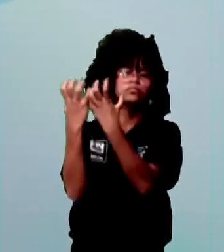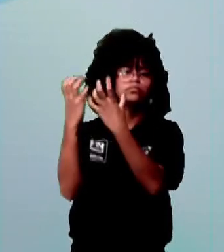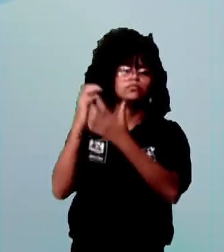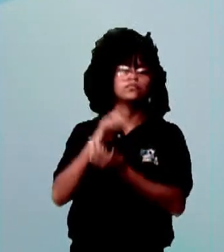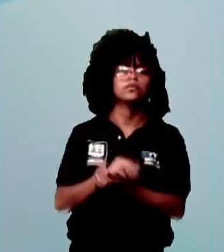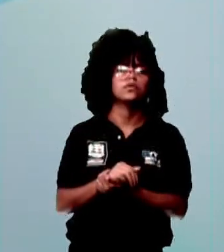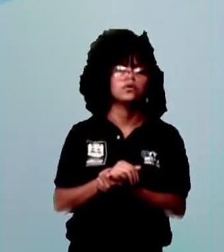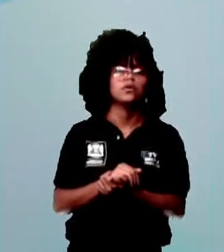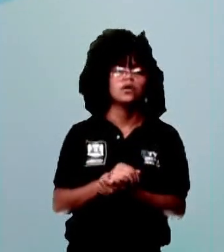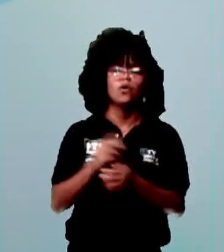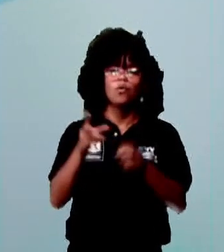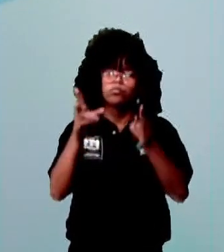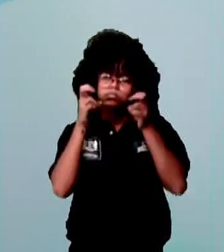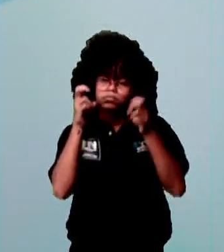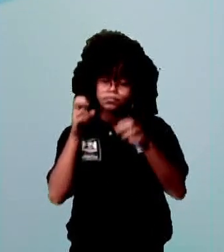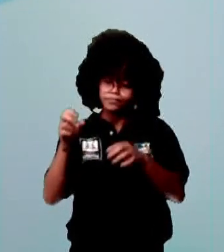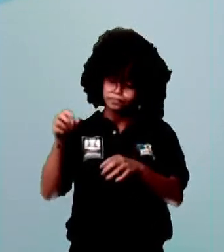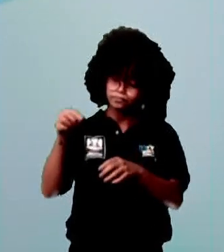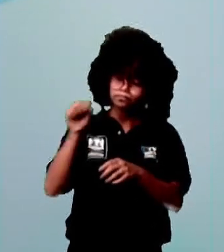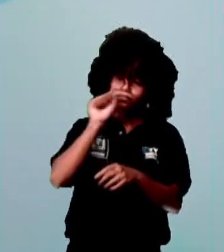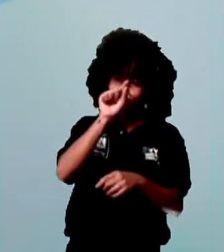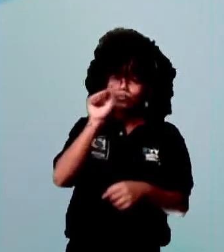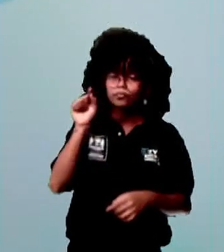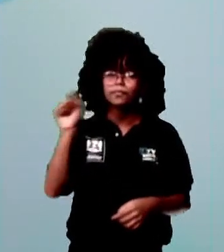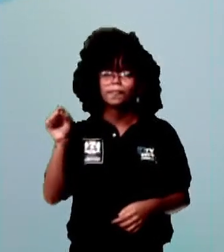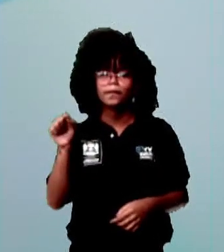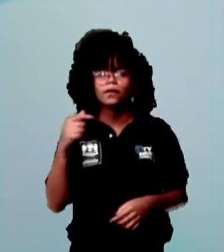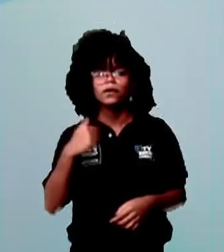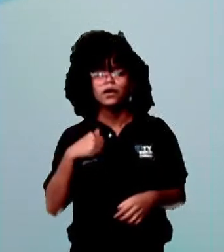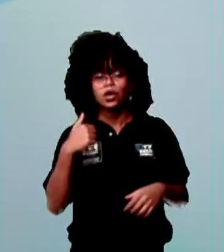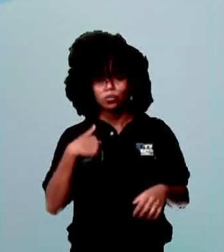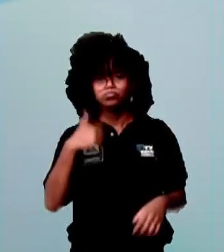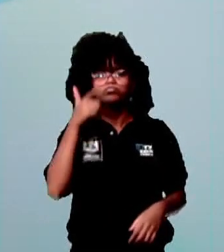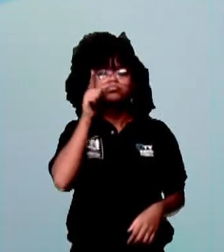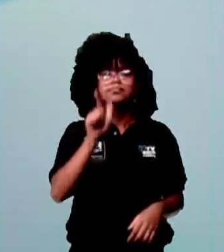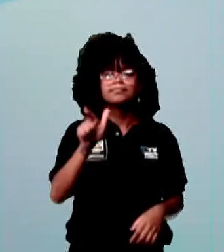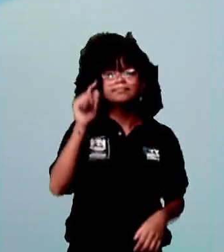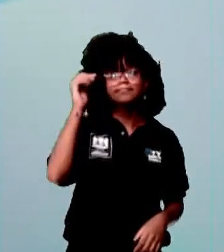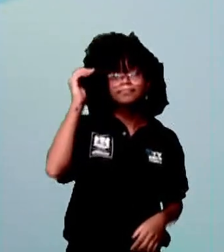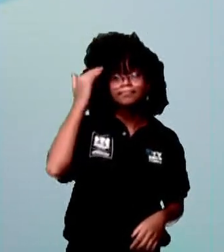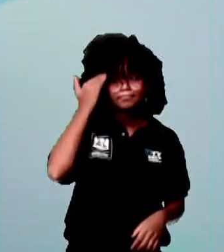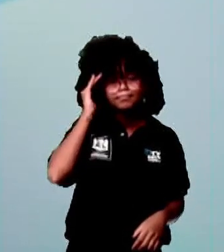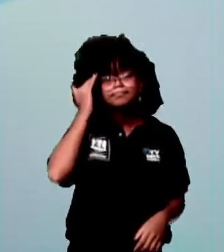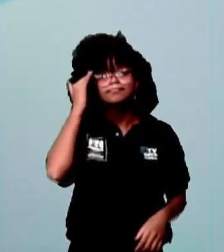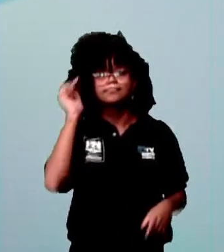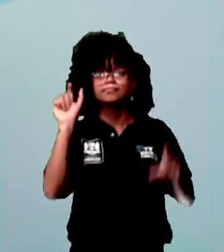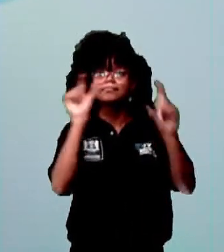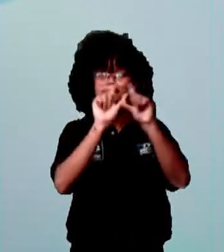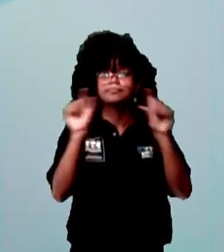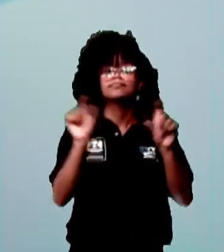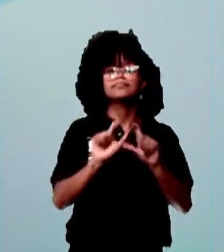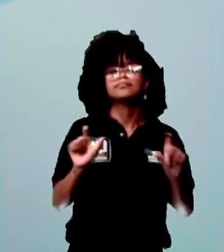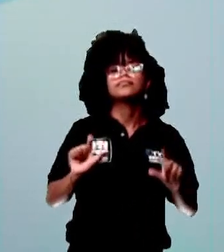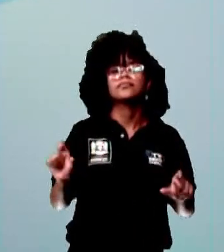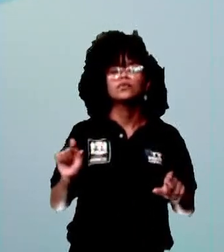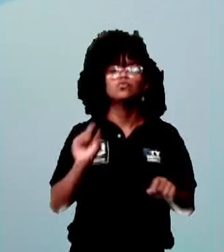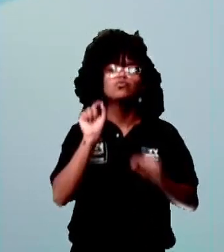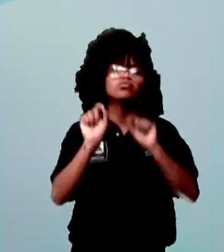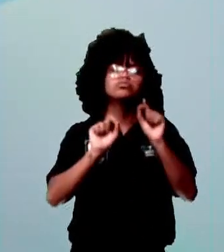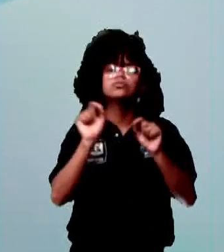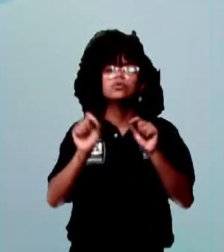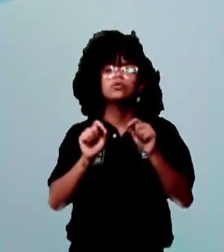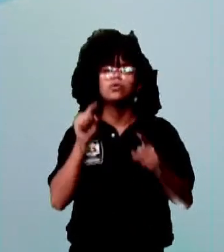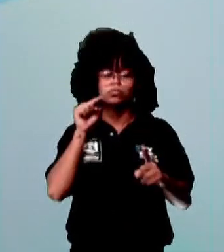da pontuação, tudo isso fez com que eu compreendesse bem essa tirinha, a mensagem que essa tirinha